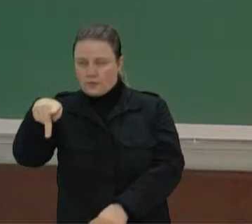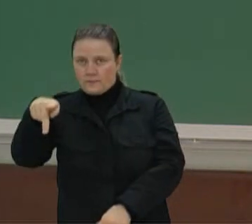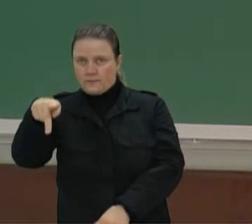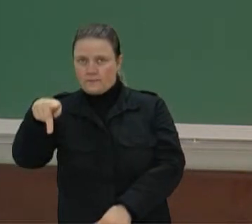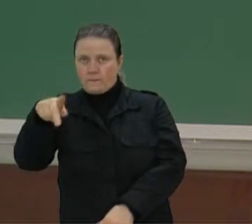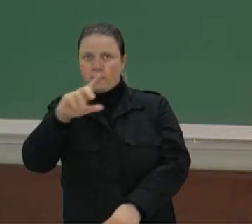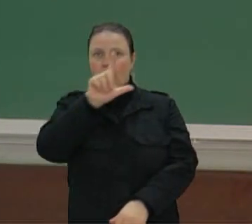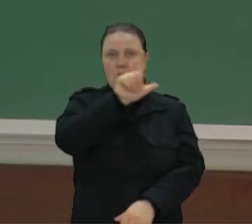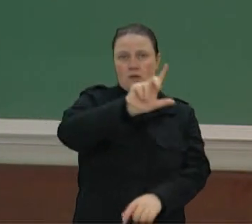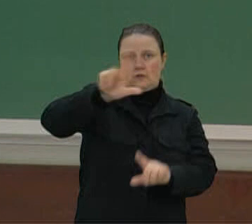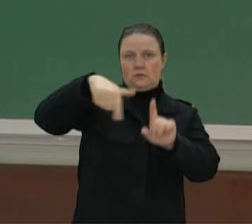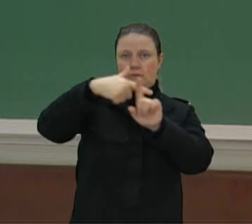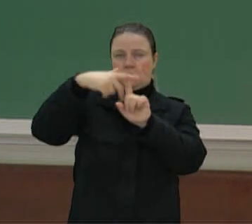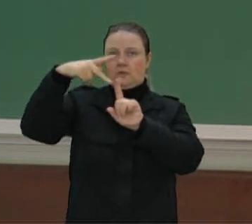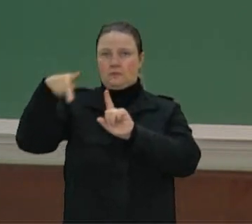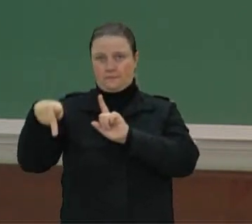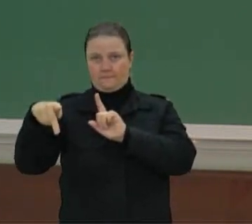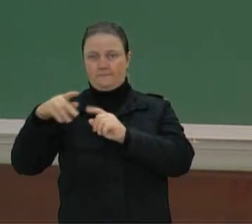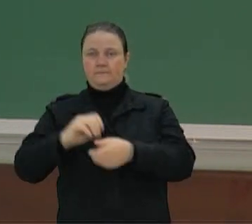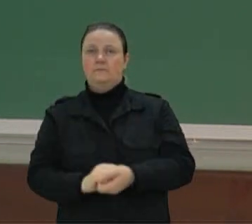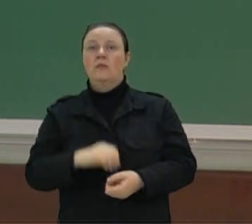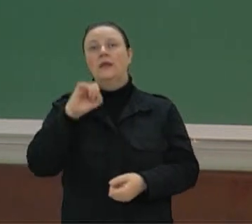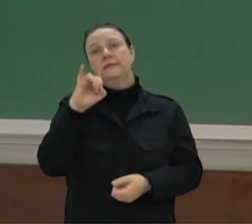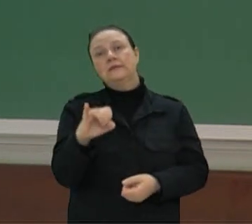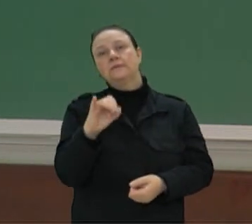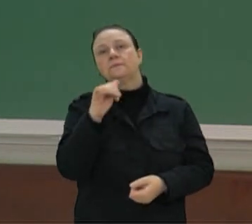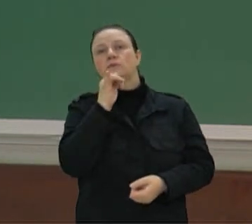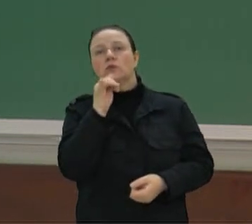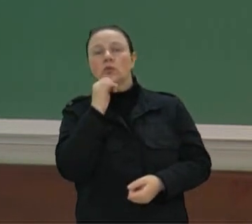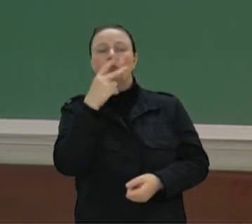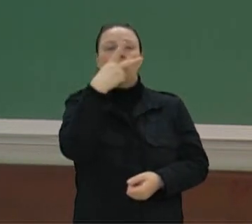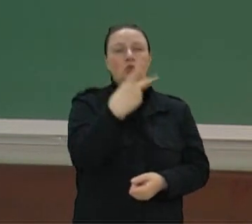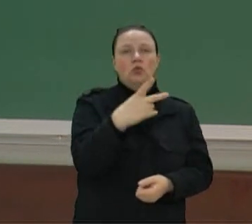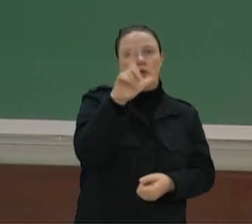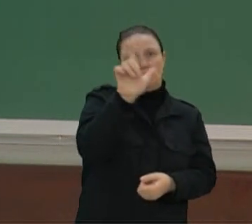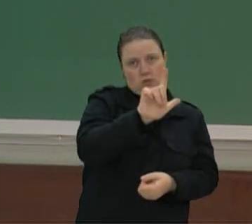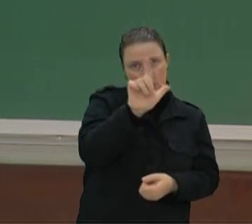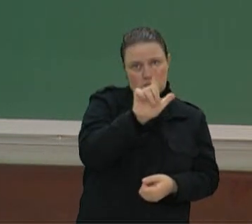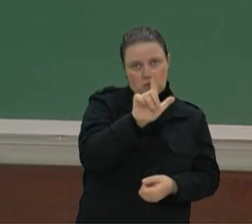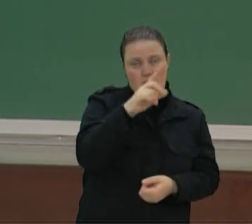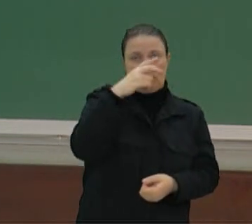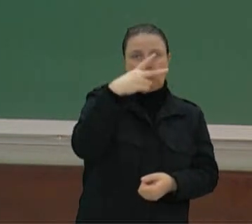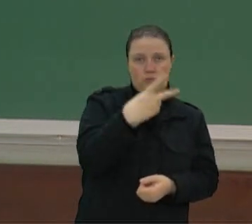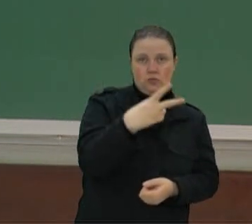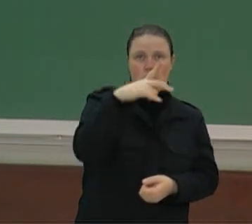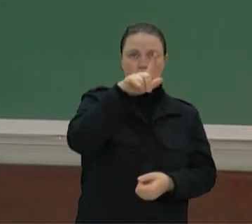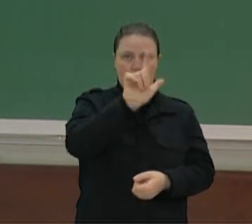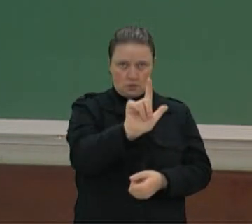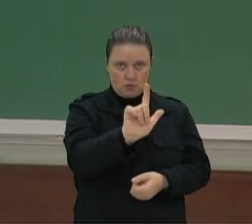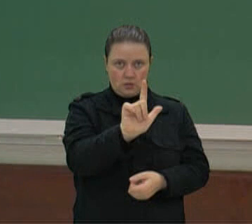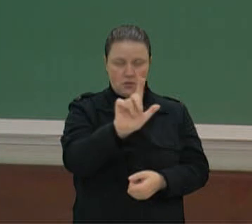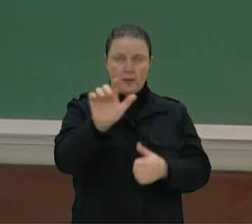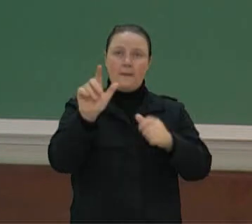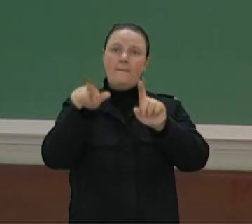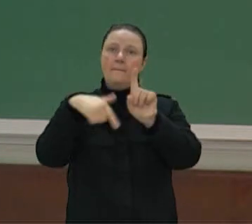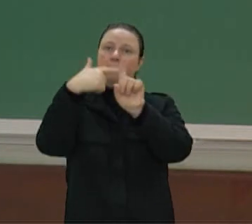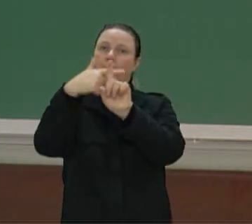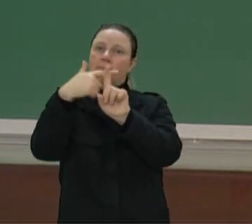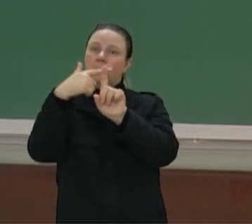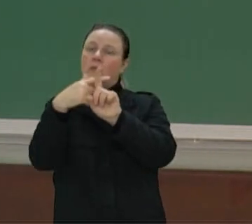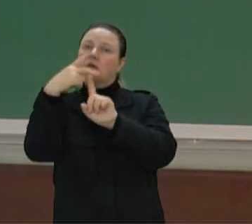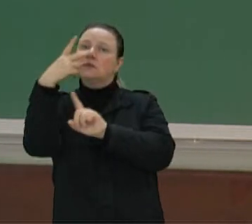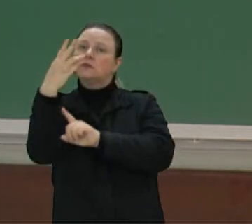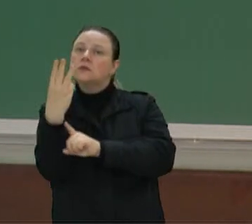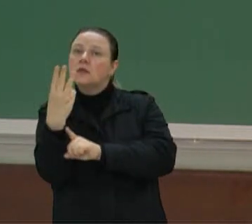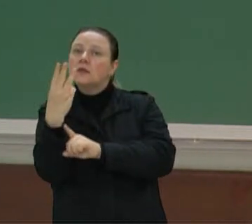L mais P. Se tiver, por exemplo, 2 litros de leite e 3 pães doces, vai ser 2L